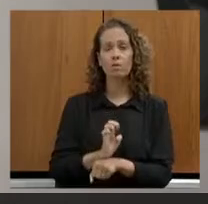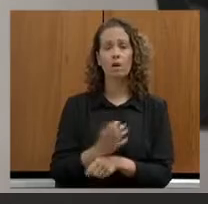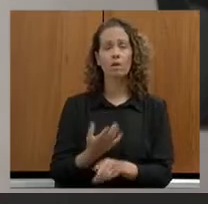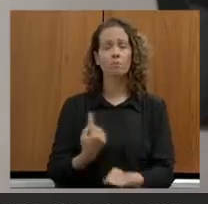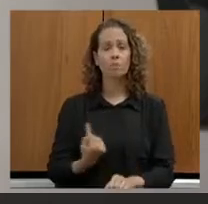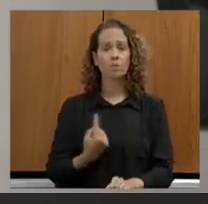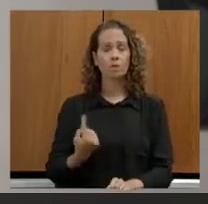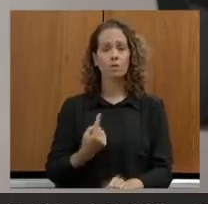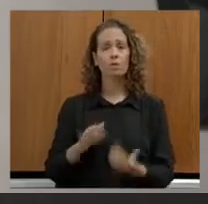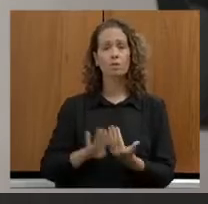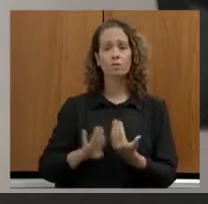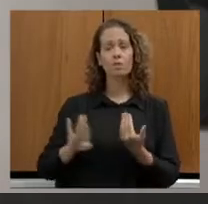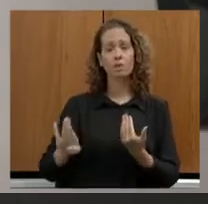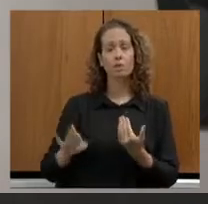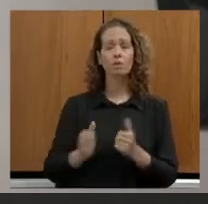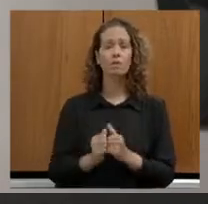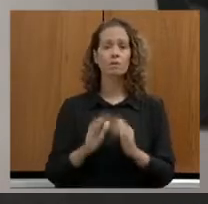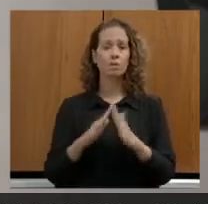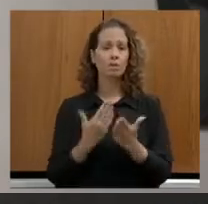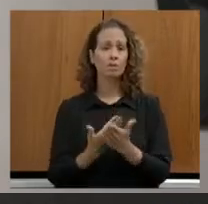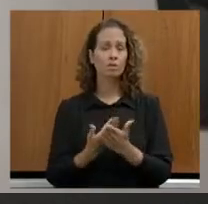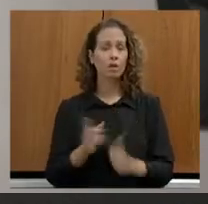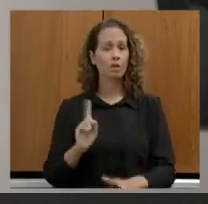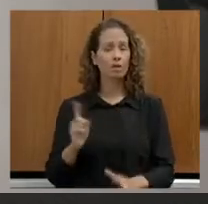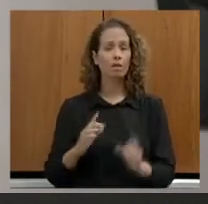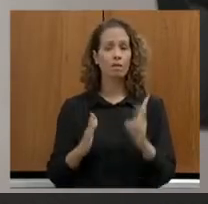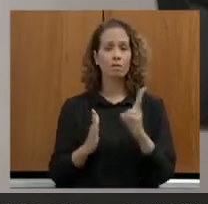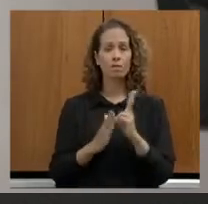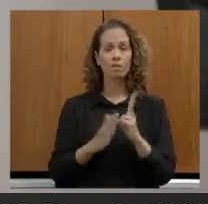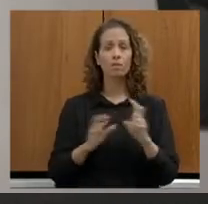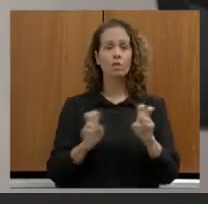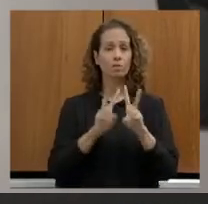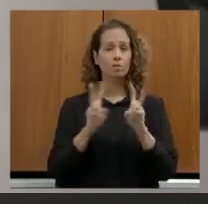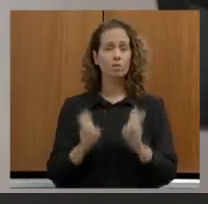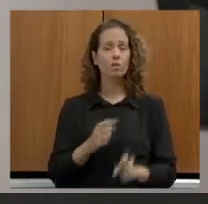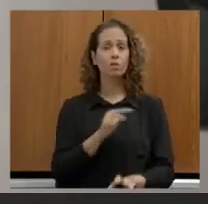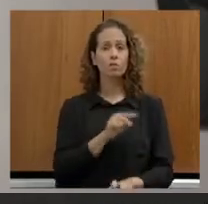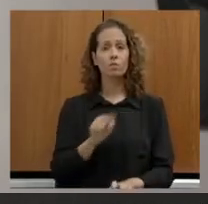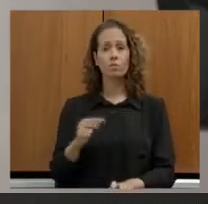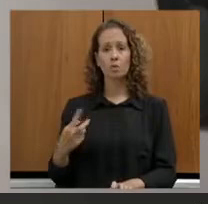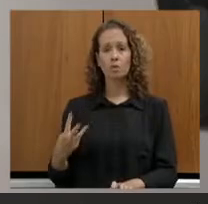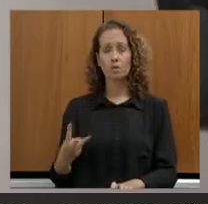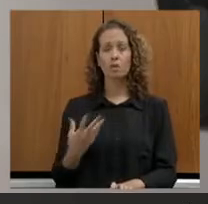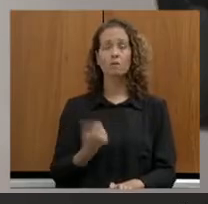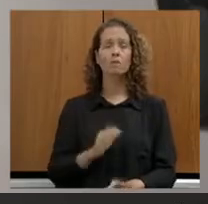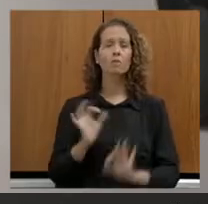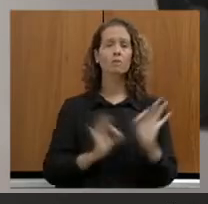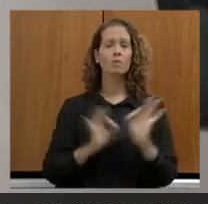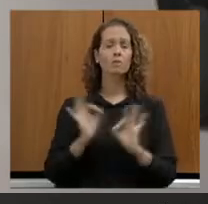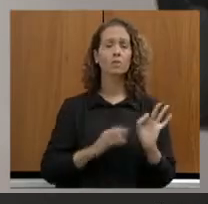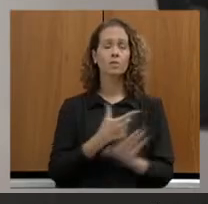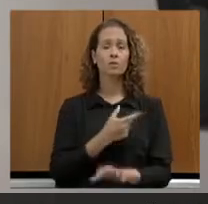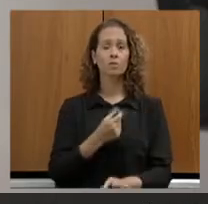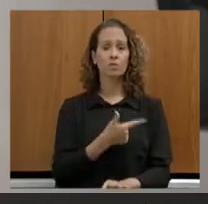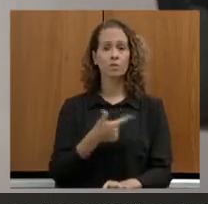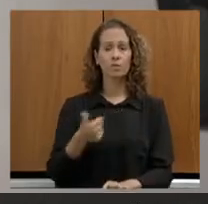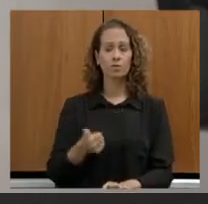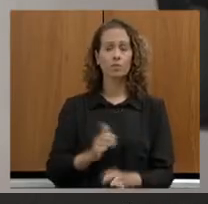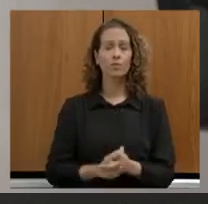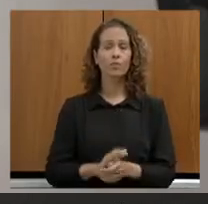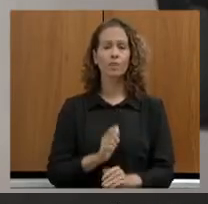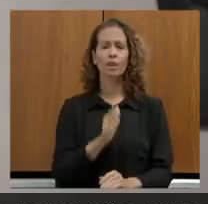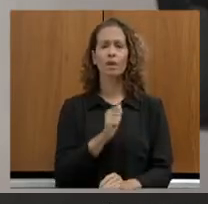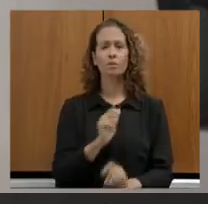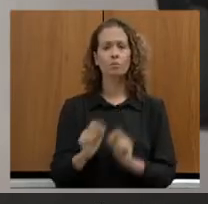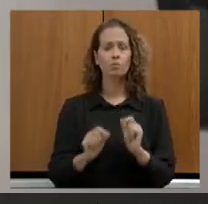Independentes das escolas sede não indígenas e sobre esses mesmos três pontos em relação ao planejamento dos 21 a